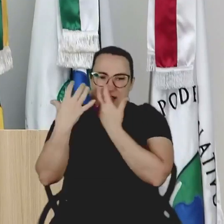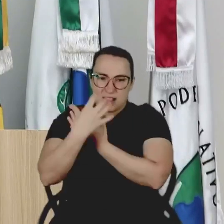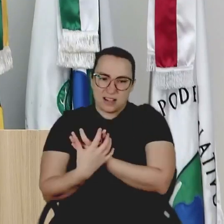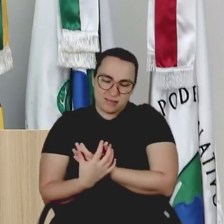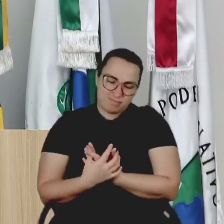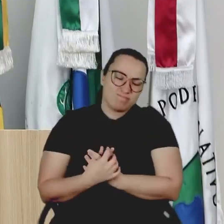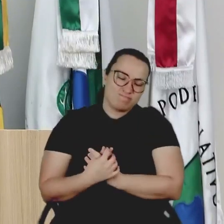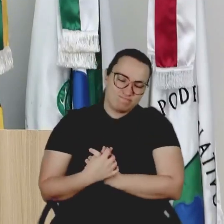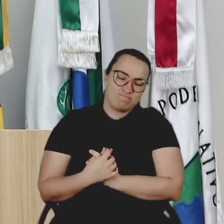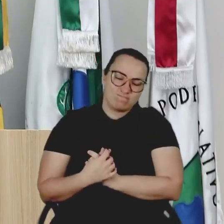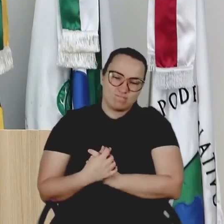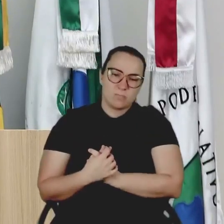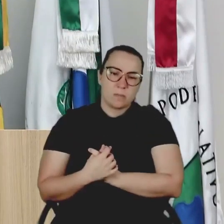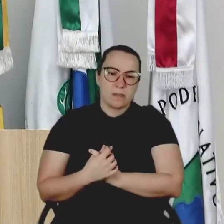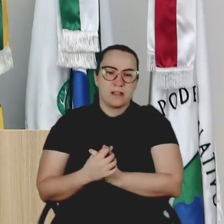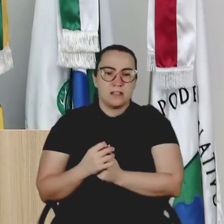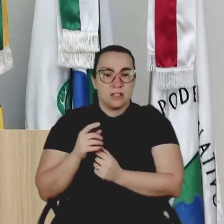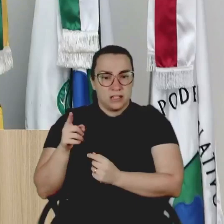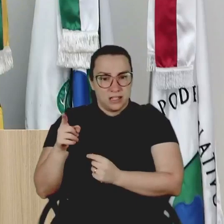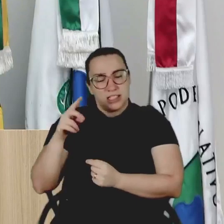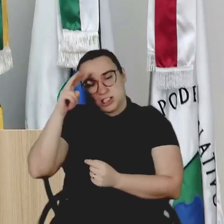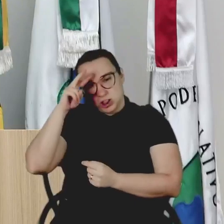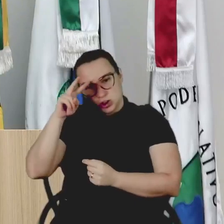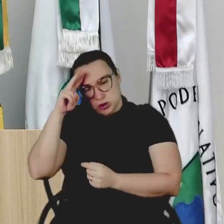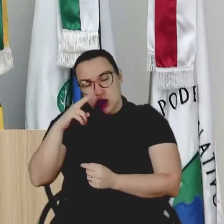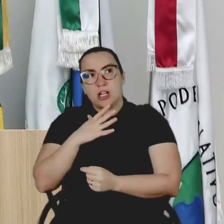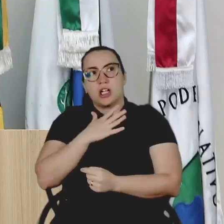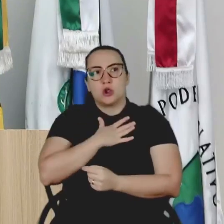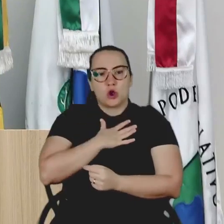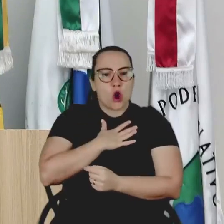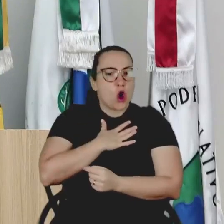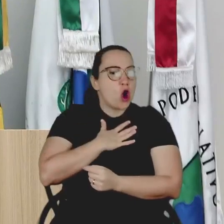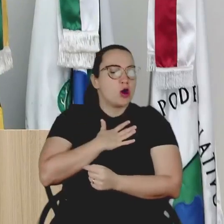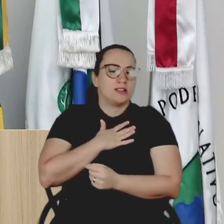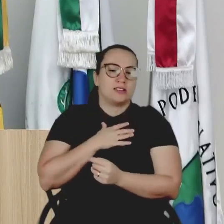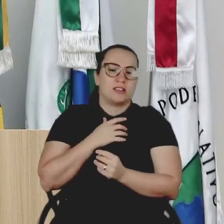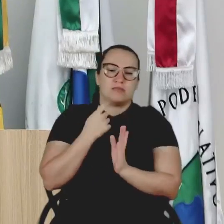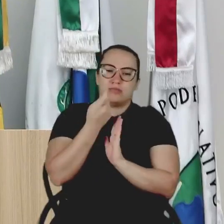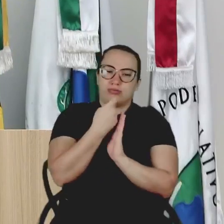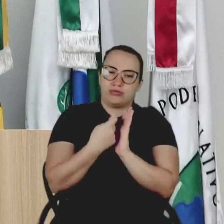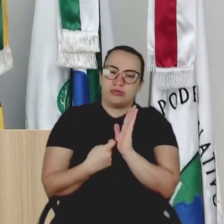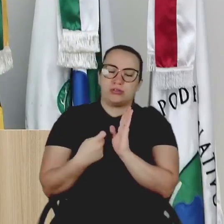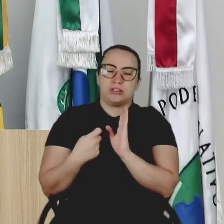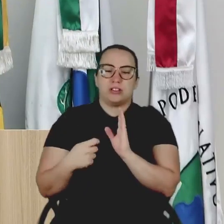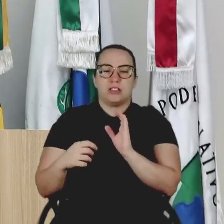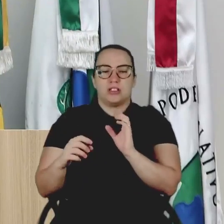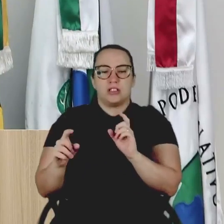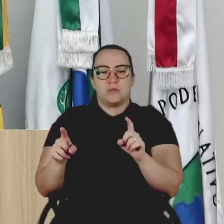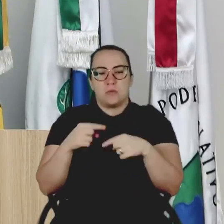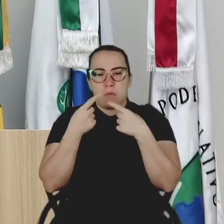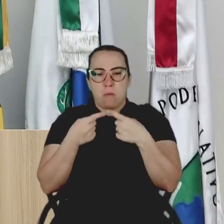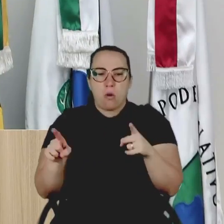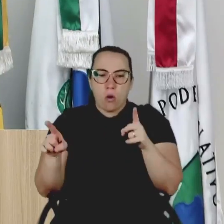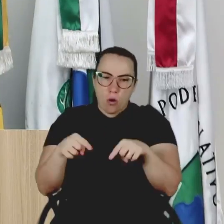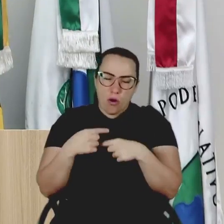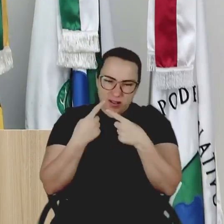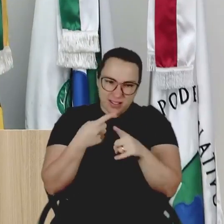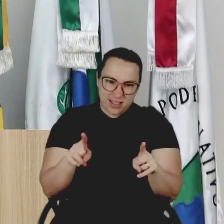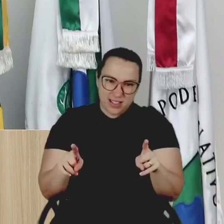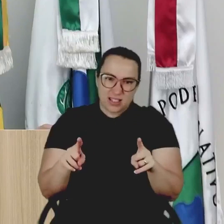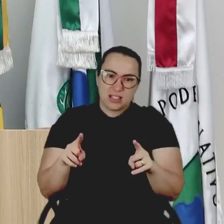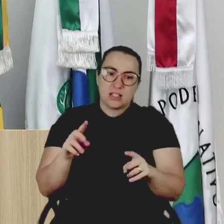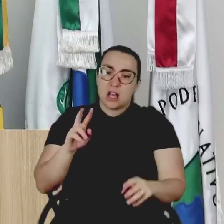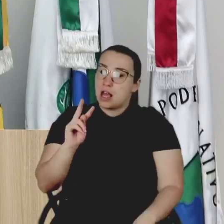ele, assim, dentro da sua história, ele tem várias composições de música, músicas que, inclusive, são